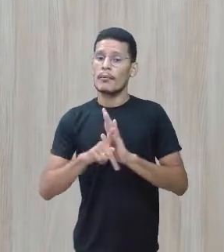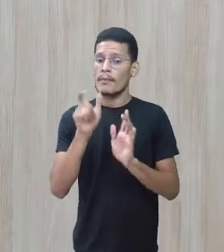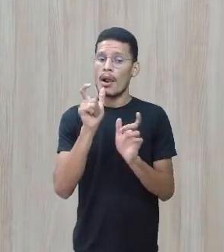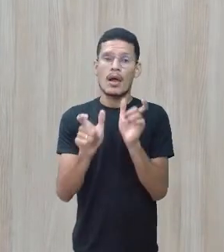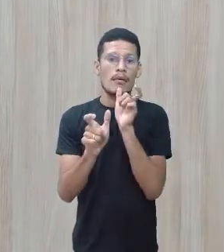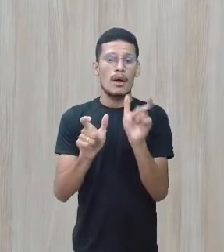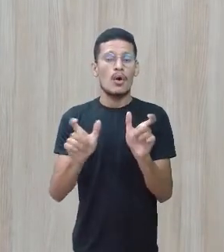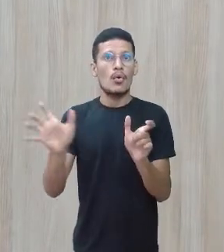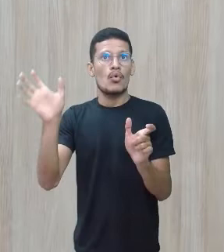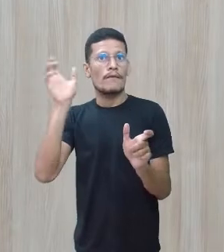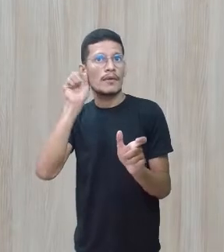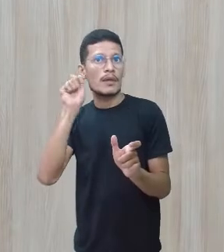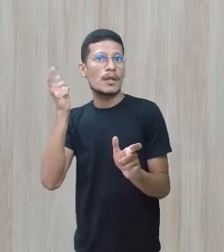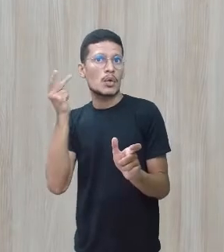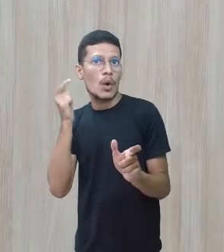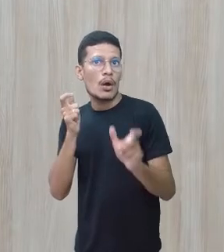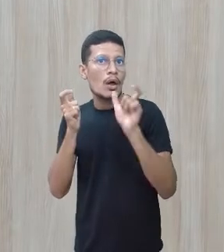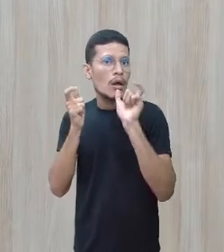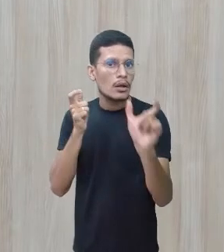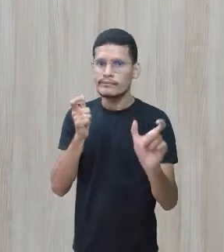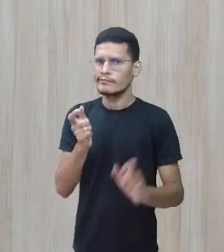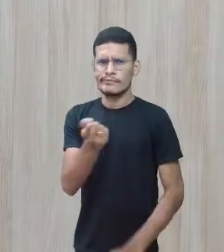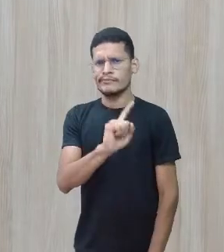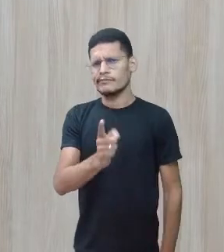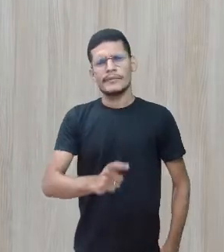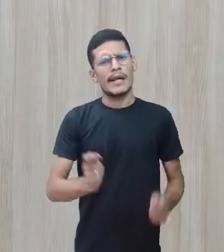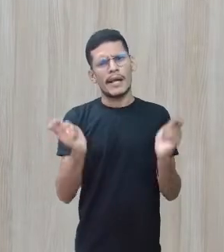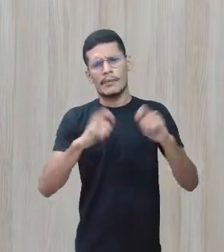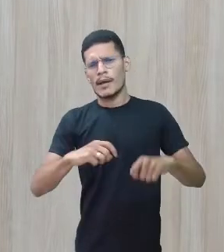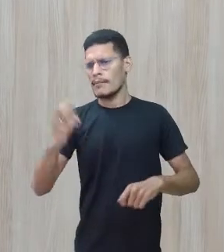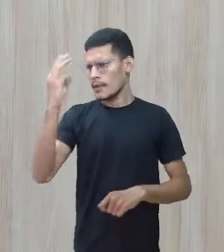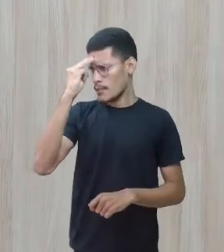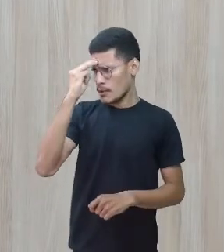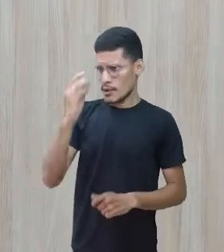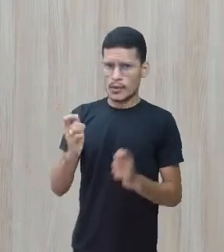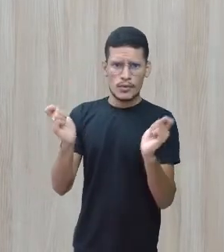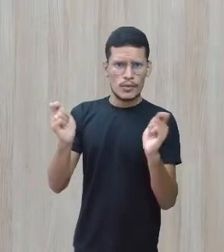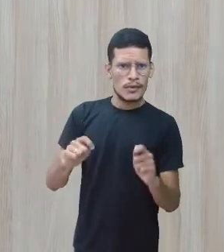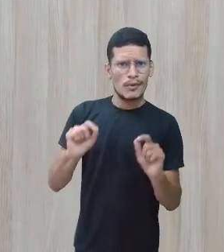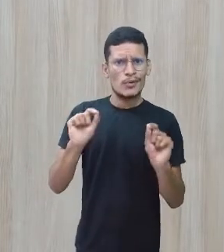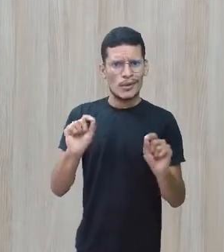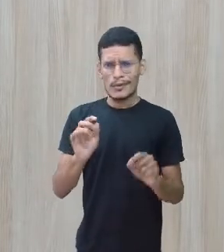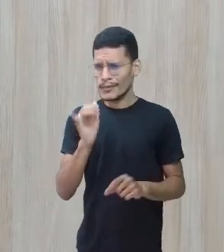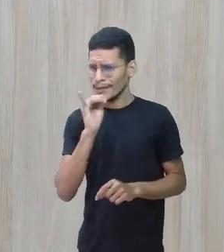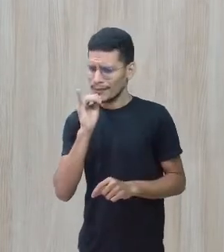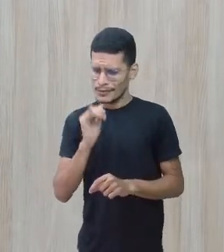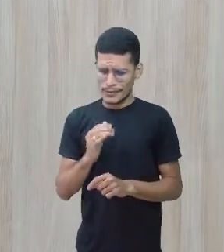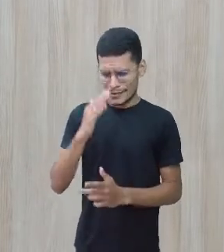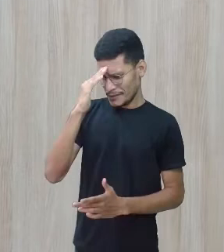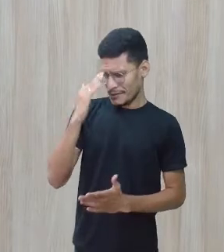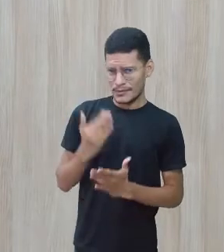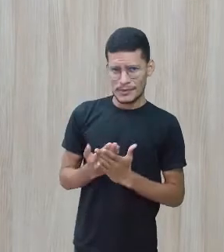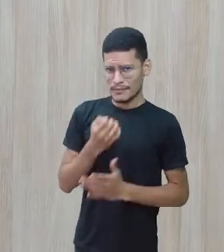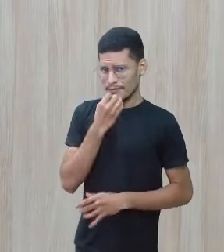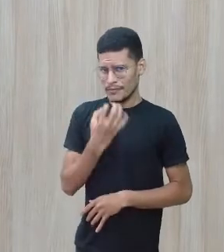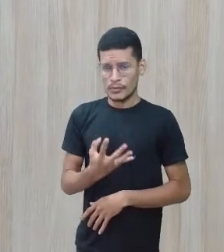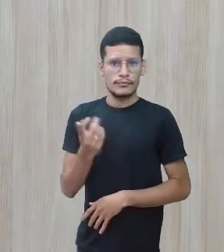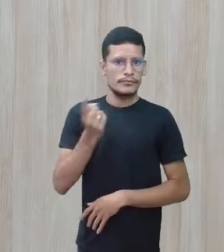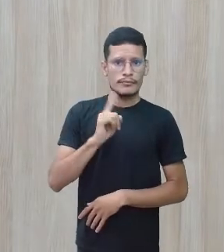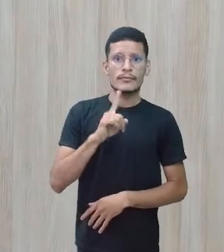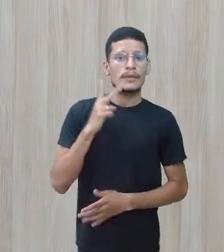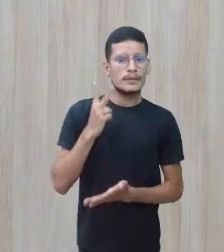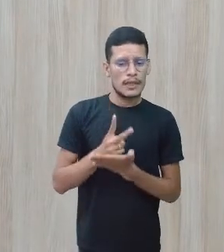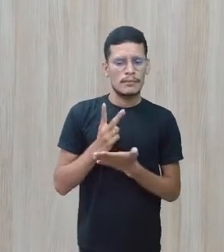foram ouvidas. Até porque a memória, ela não é extremamente confiável. Nem sempre a gente vai